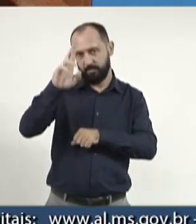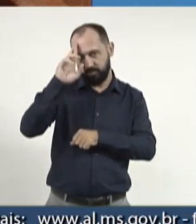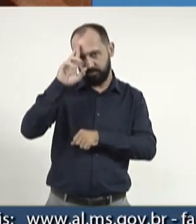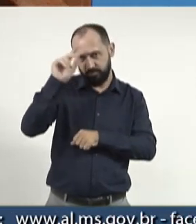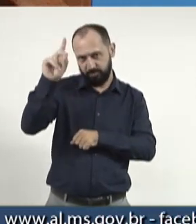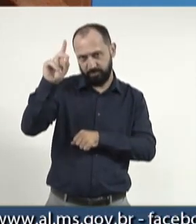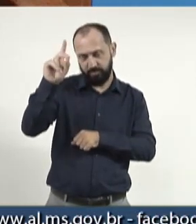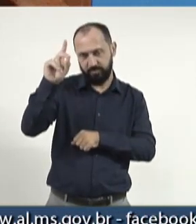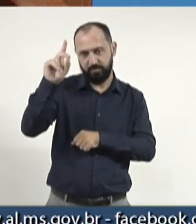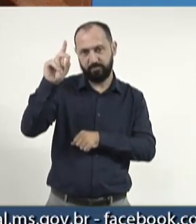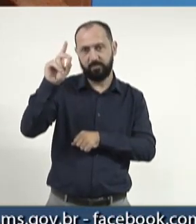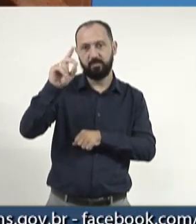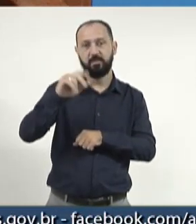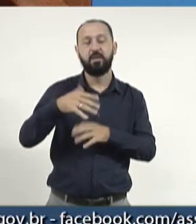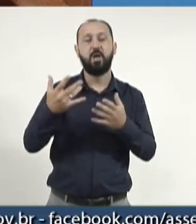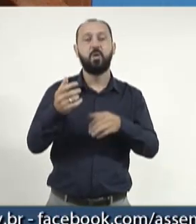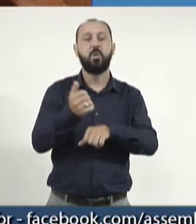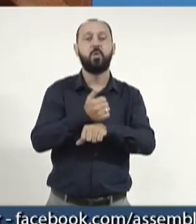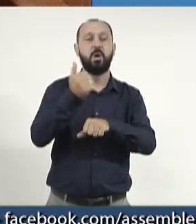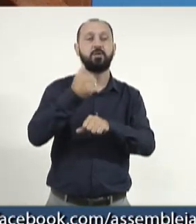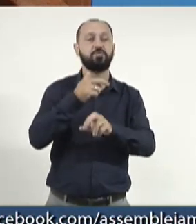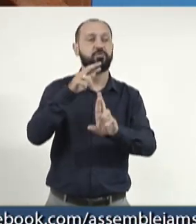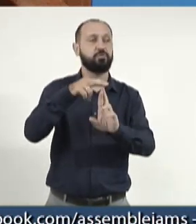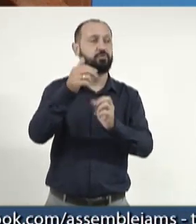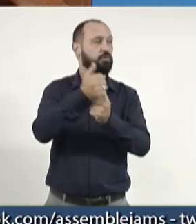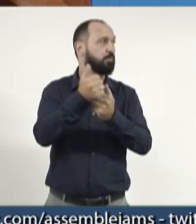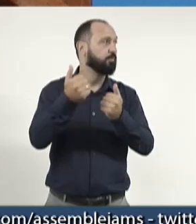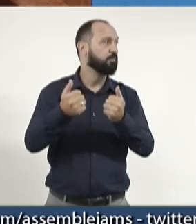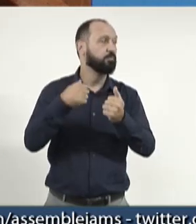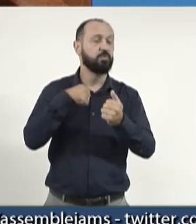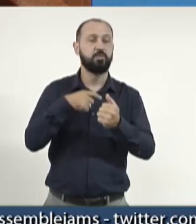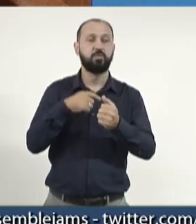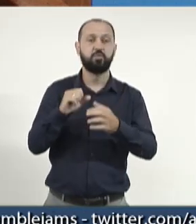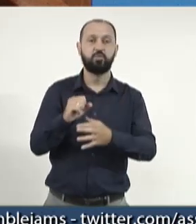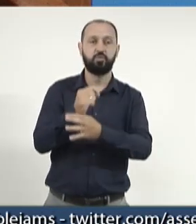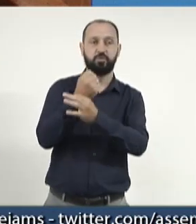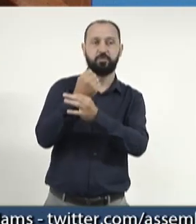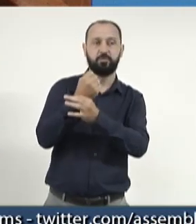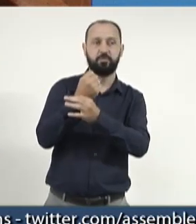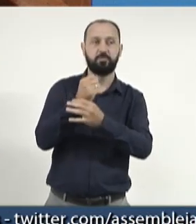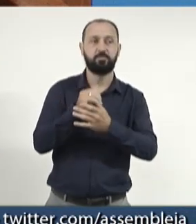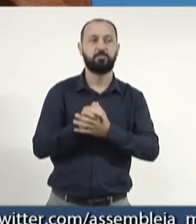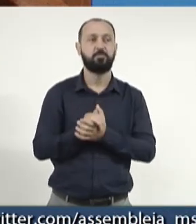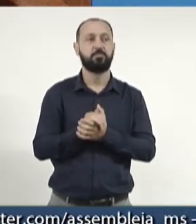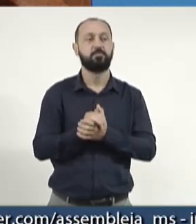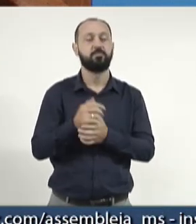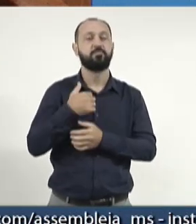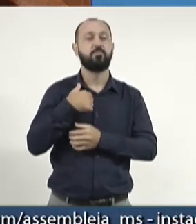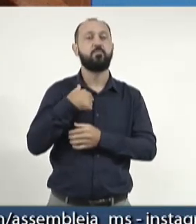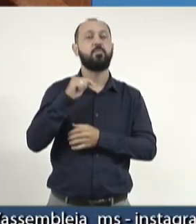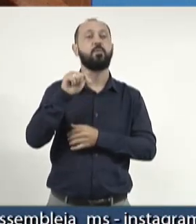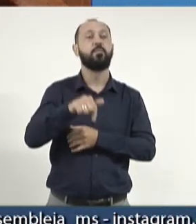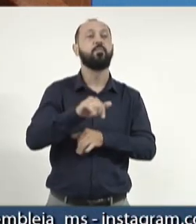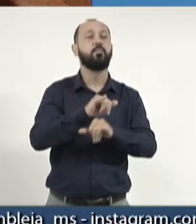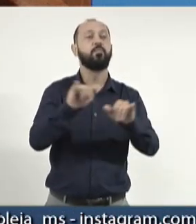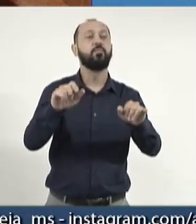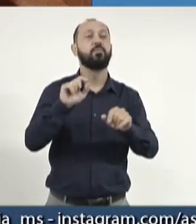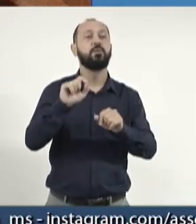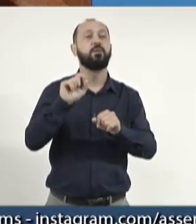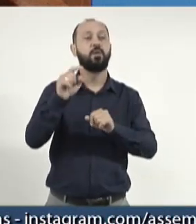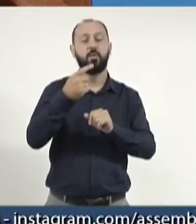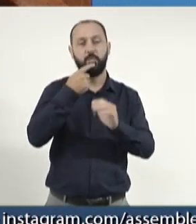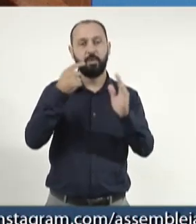diretoria na qualidade de representante dos seus segurados. Trago a vossas excelências o que será